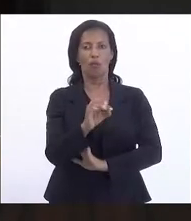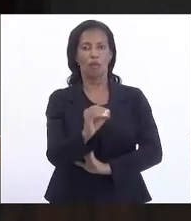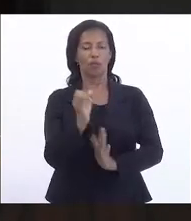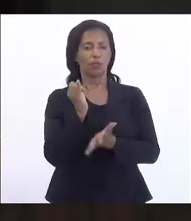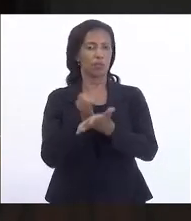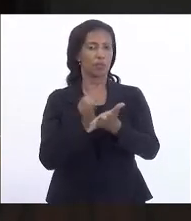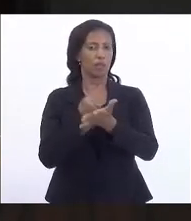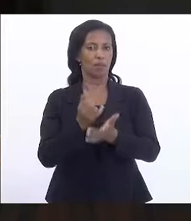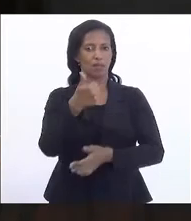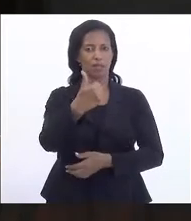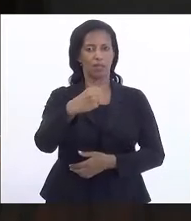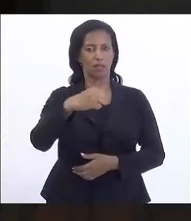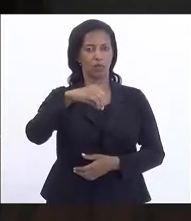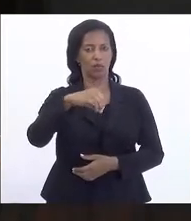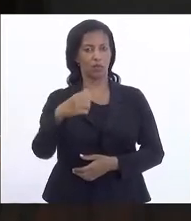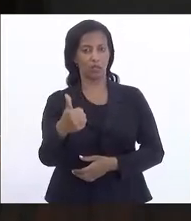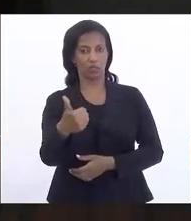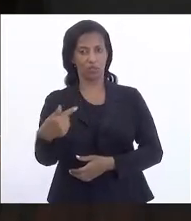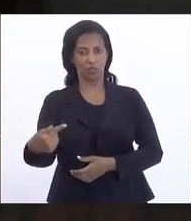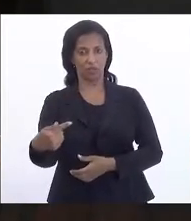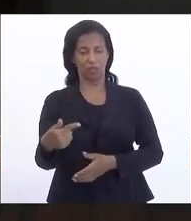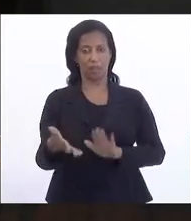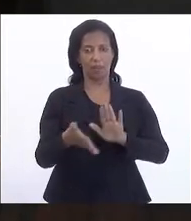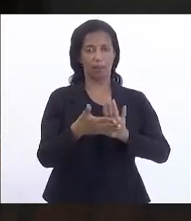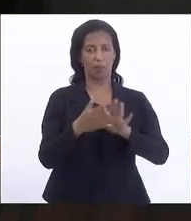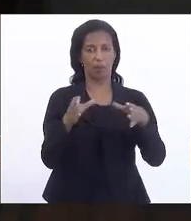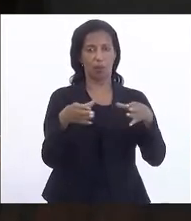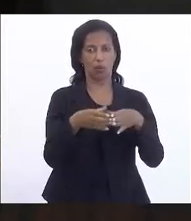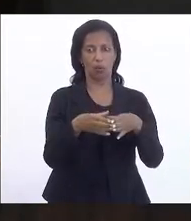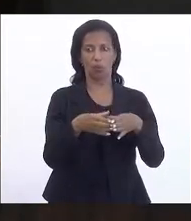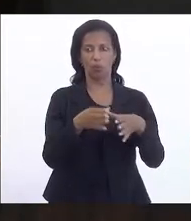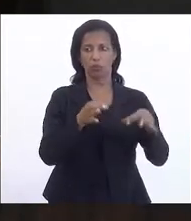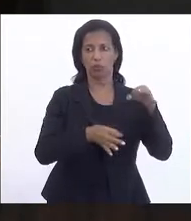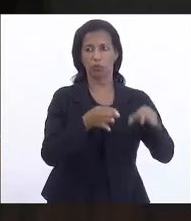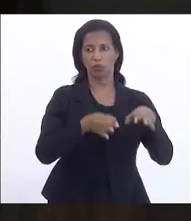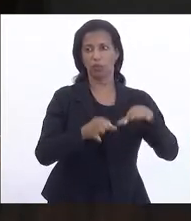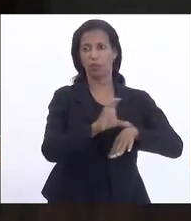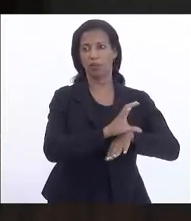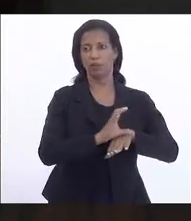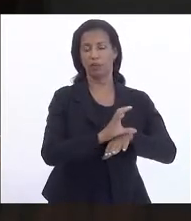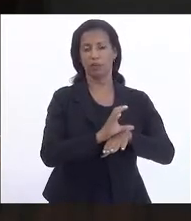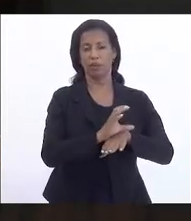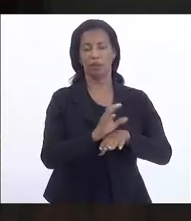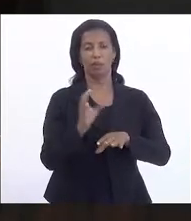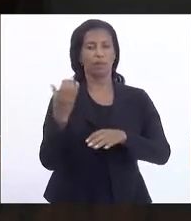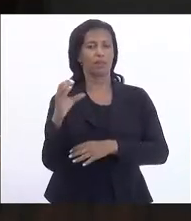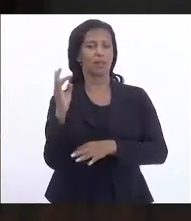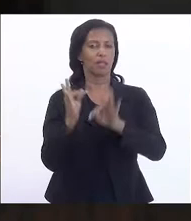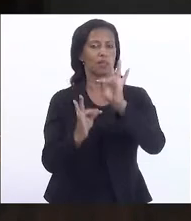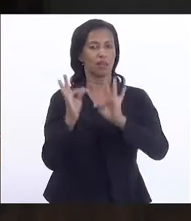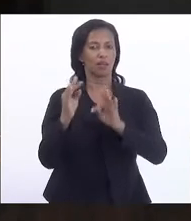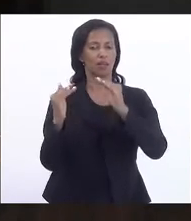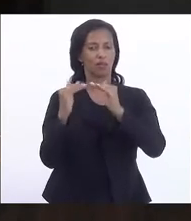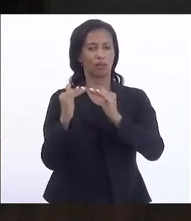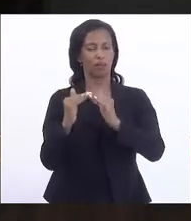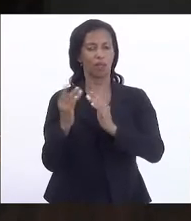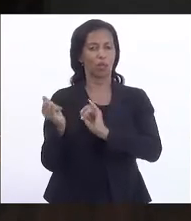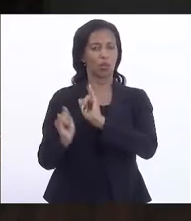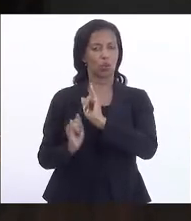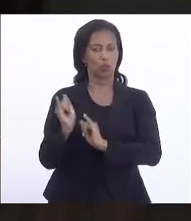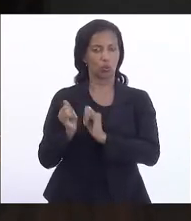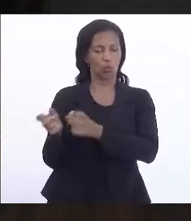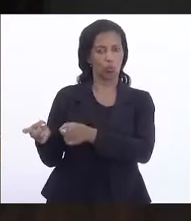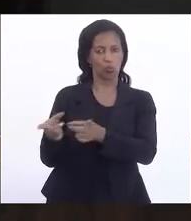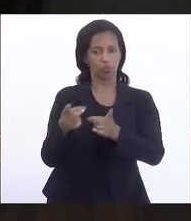de 17. Parecidos da Comissão de Conhecimento pela Constitucionalidade, Ciência e Tecnologia, favorável. Economia e Duas de Comércio,